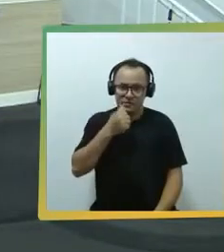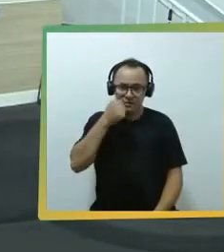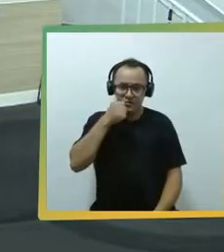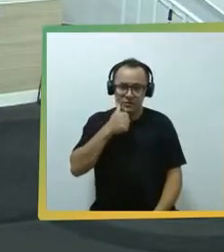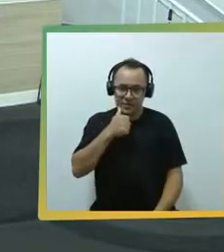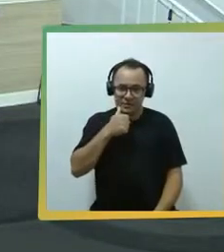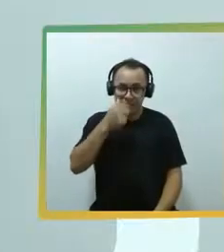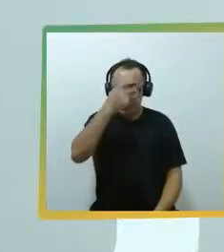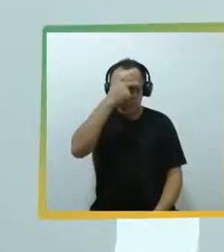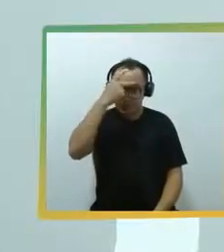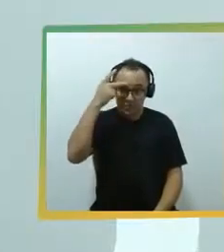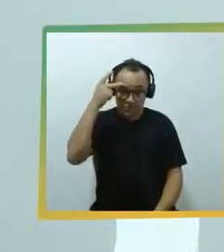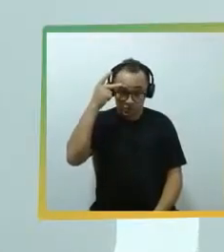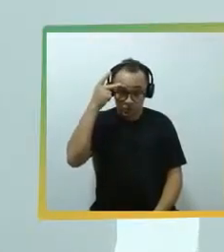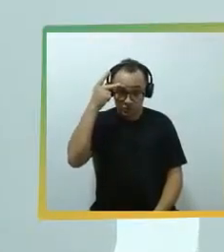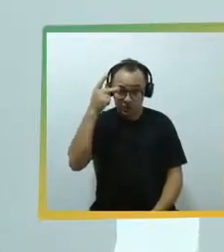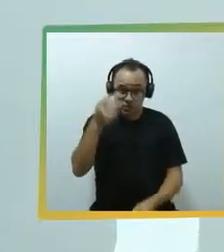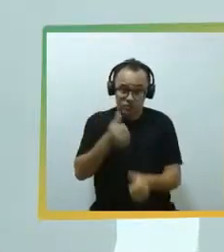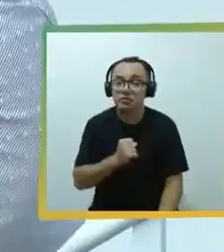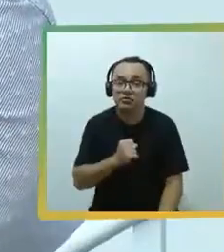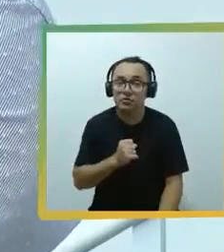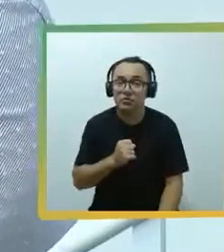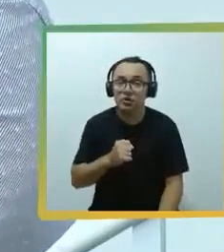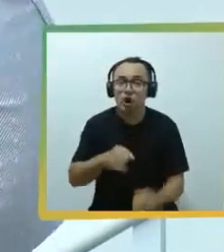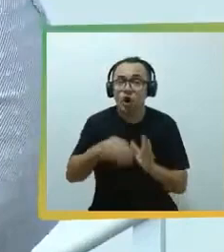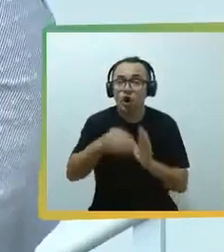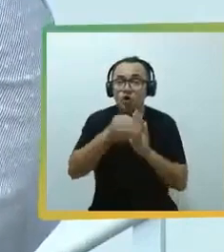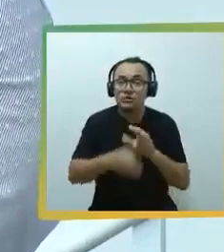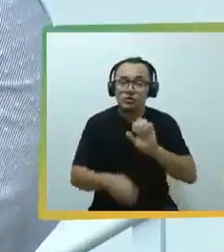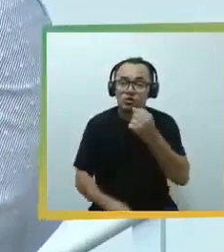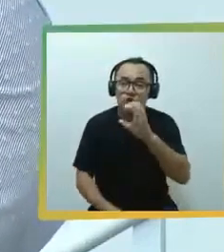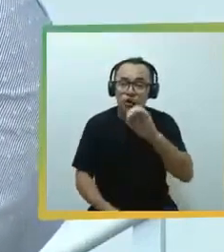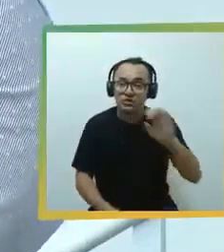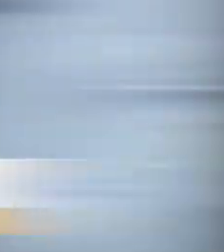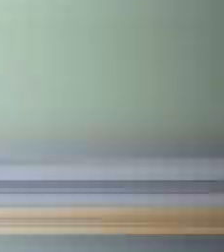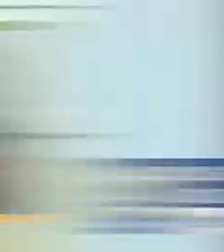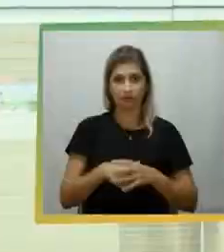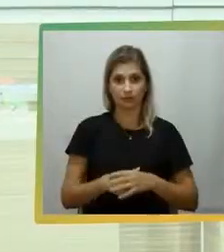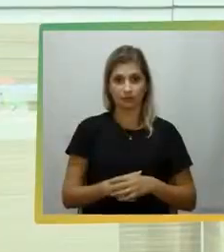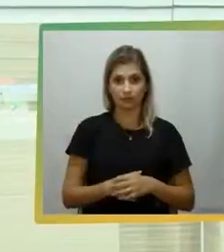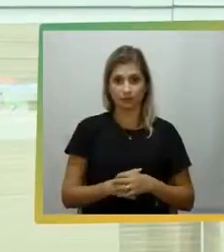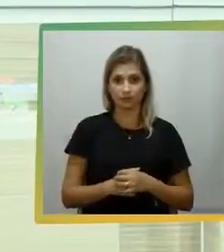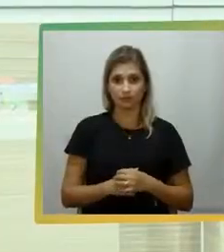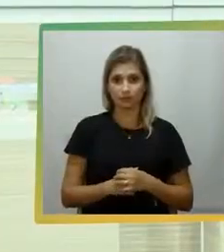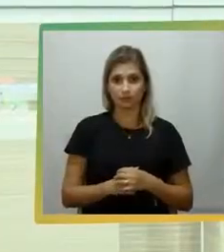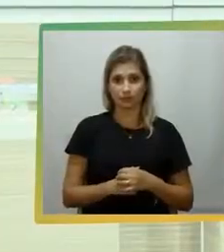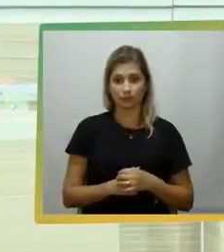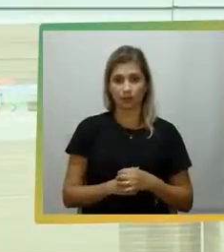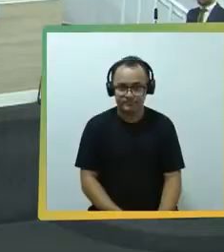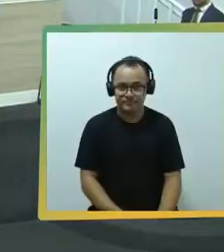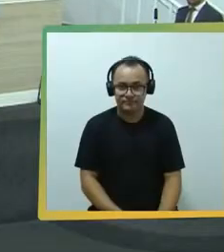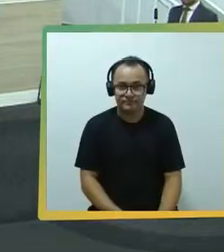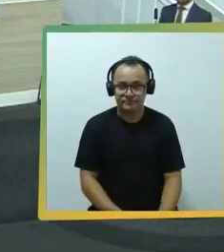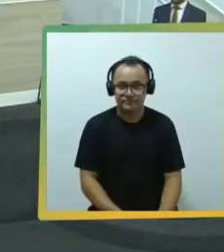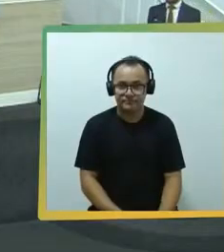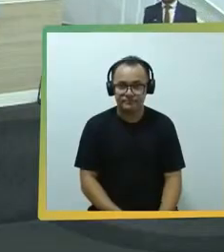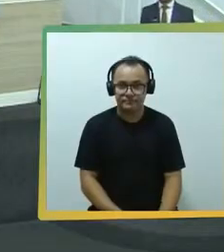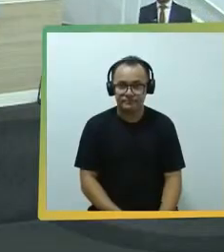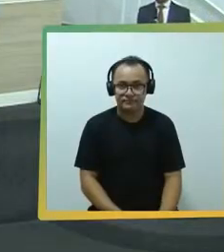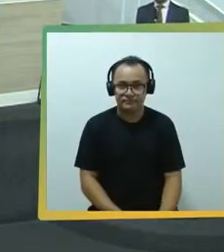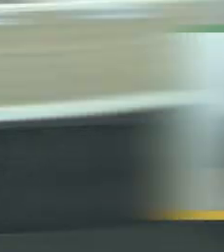o pagamento de hora plantão e produtividade aos médicos plantonistas da UPA, a permissão de acompanhante às